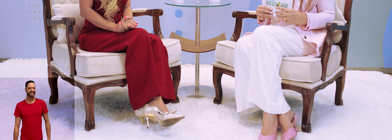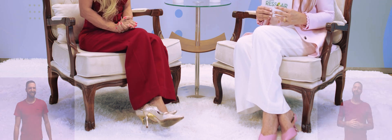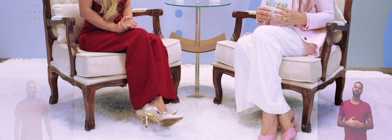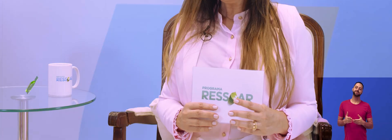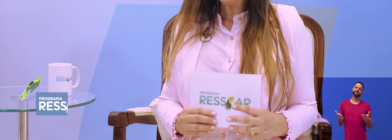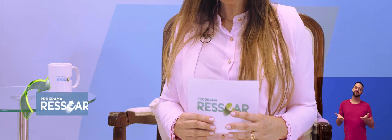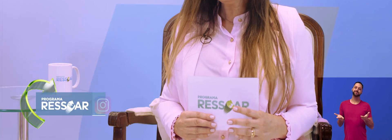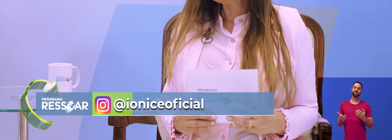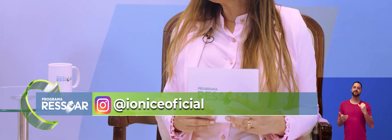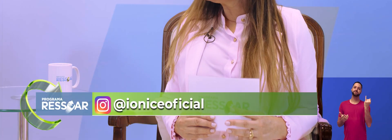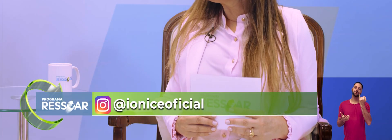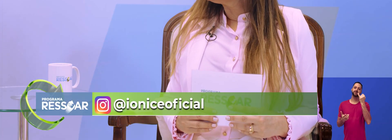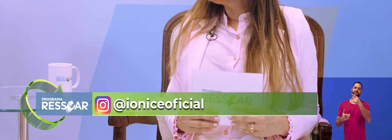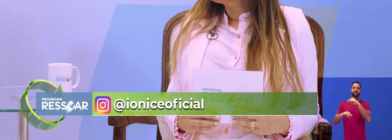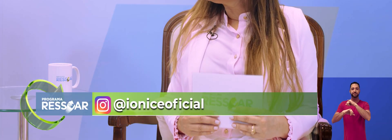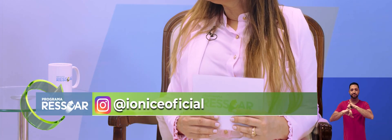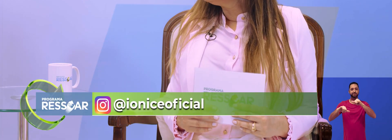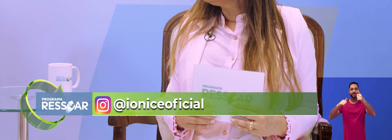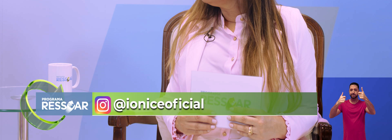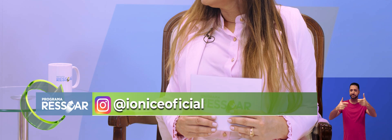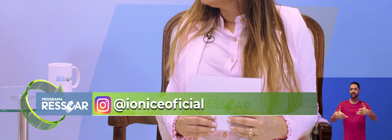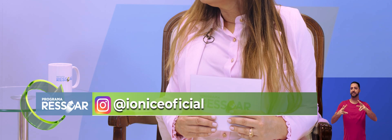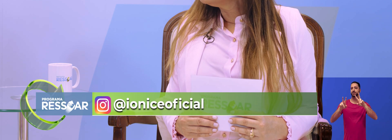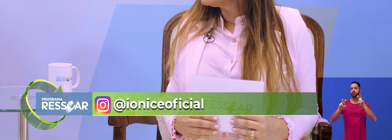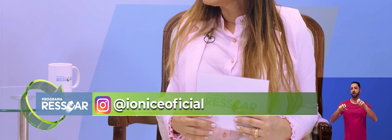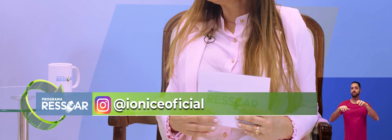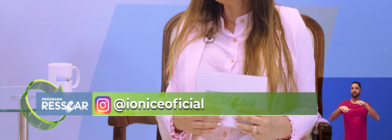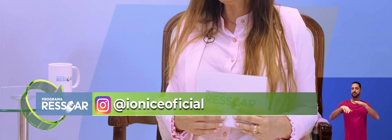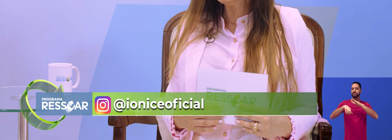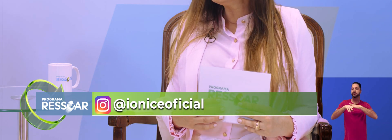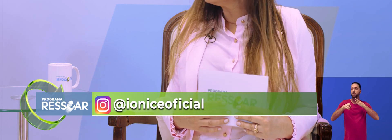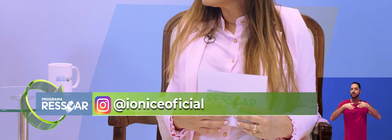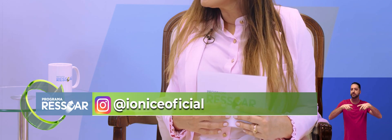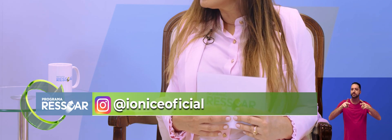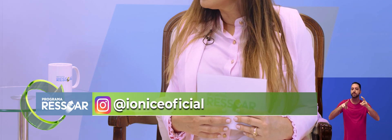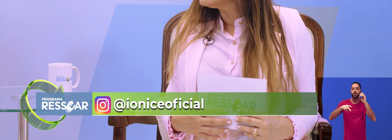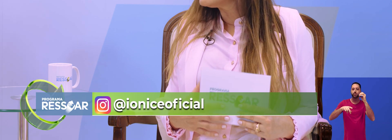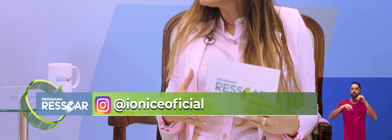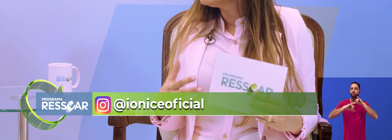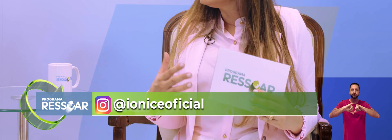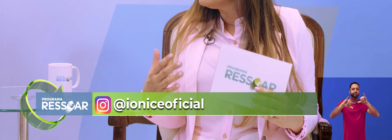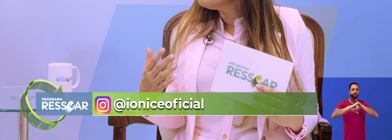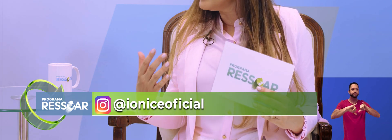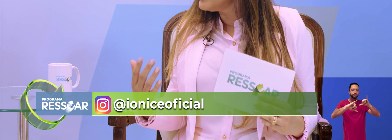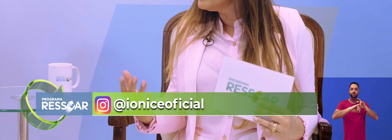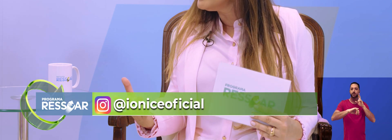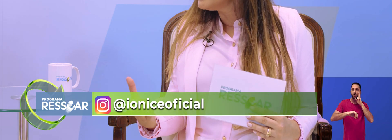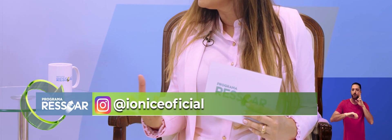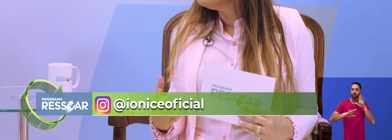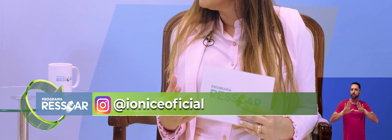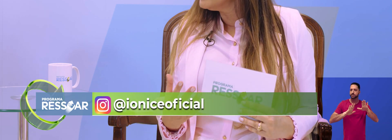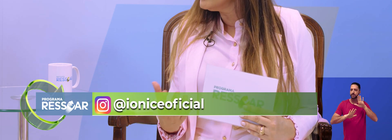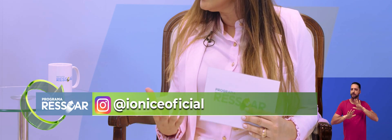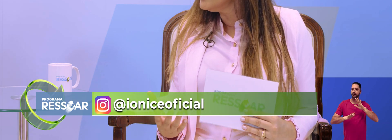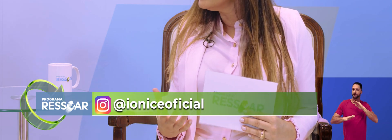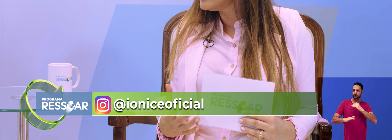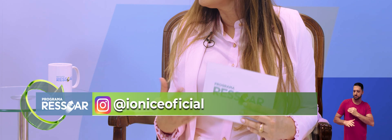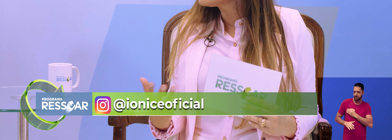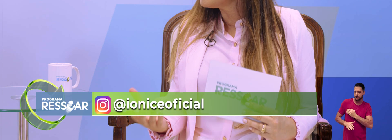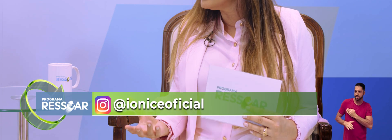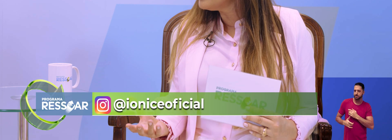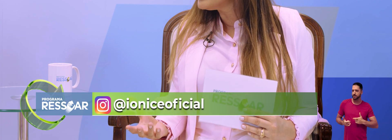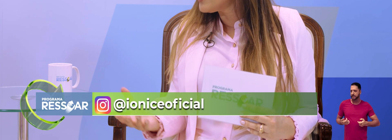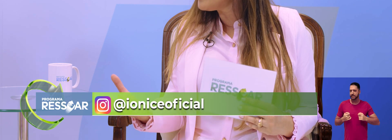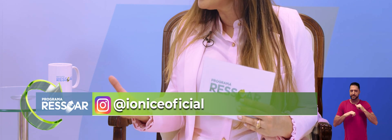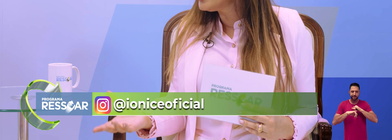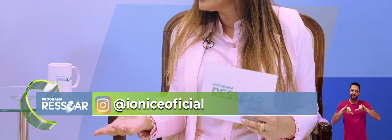deslumbrante. E aí eu queria que você falasse da importância do movimento para que a gente juntos pudesse aqui também aderir à campanha, né? Dar a